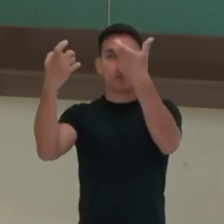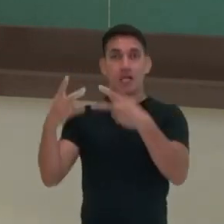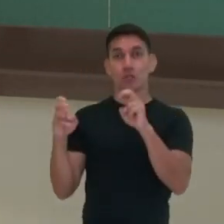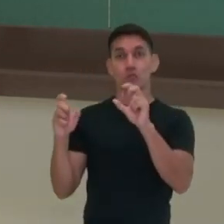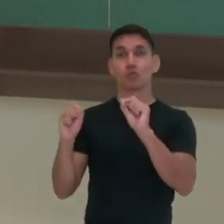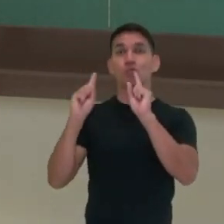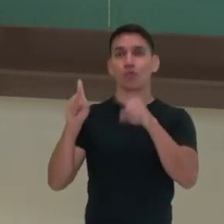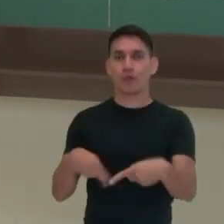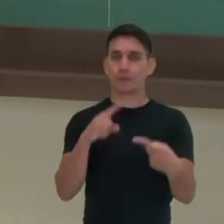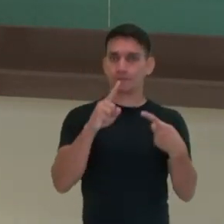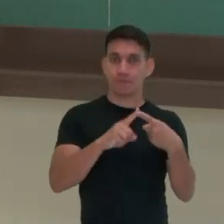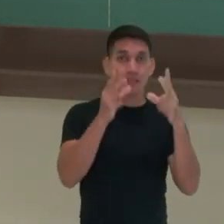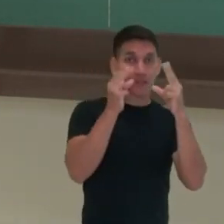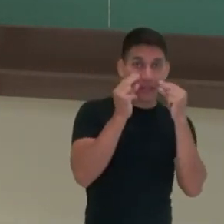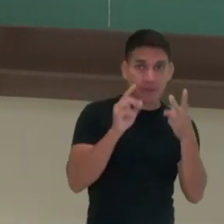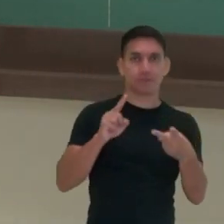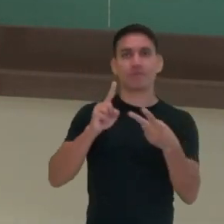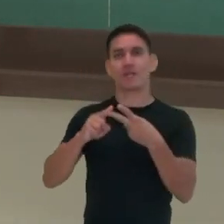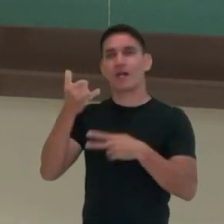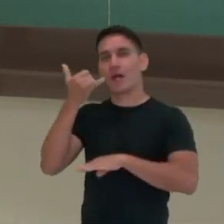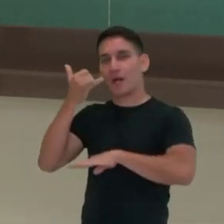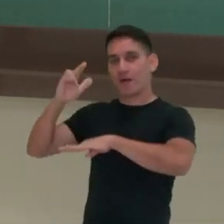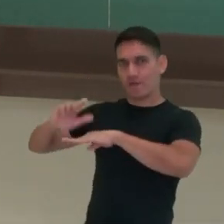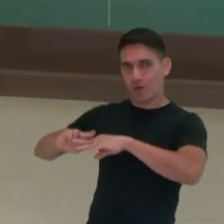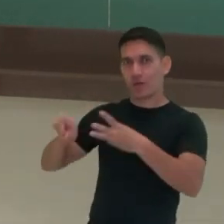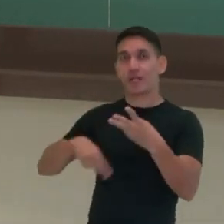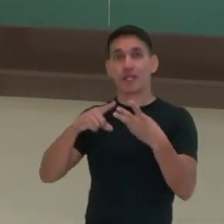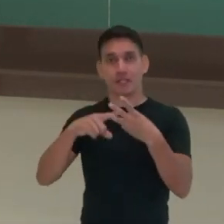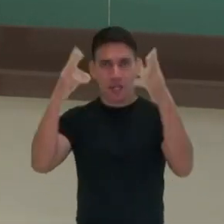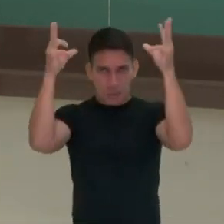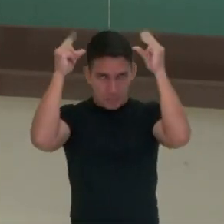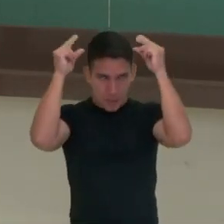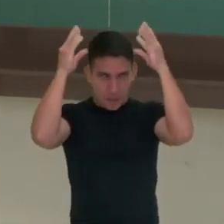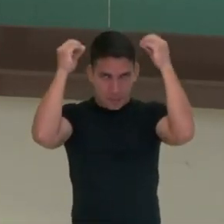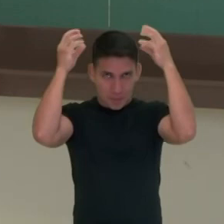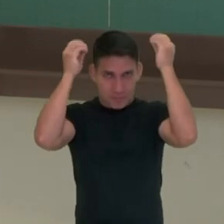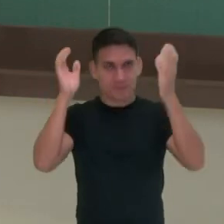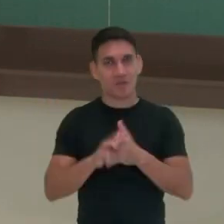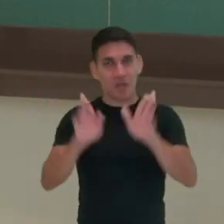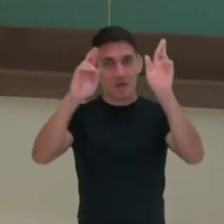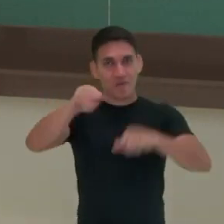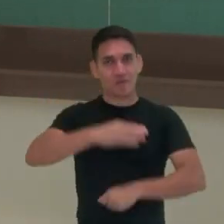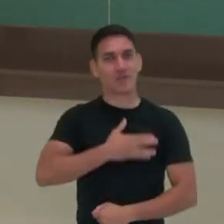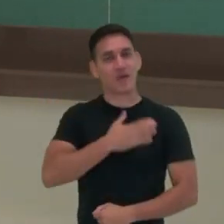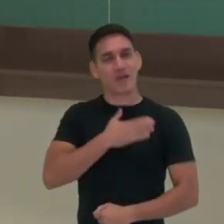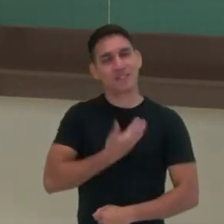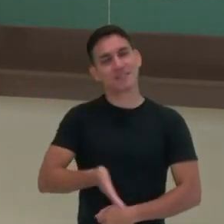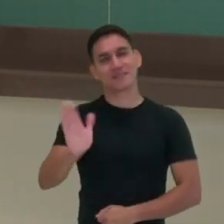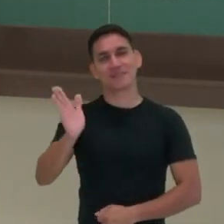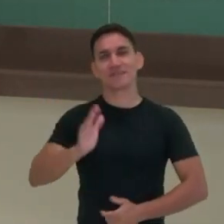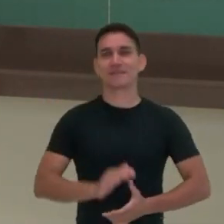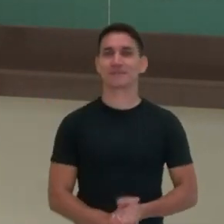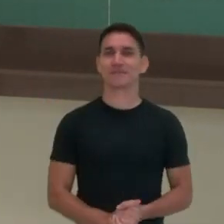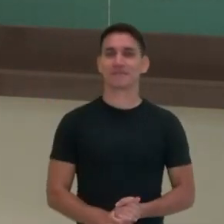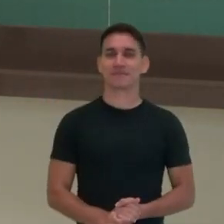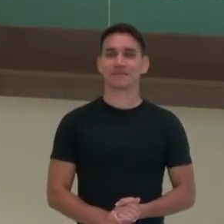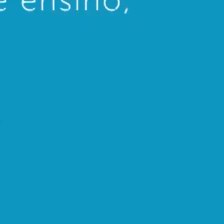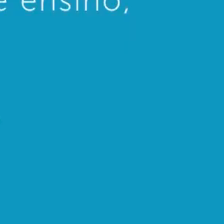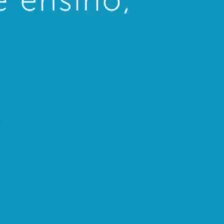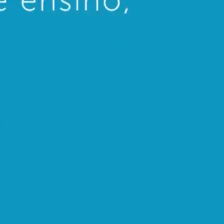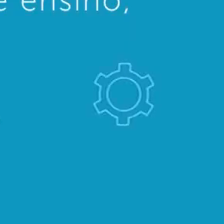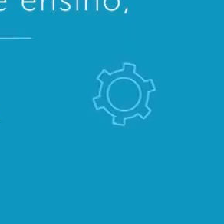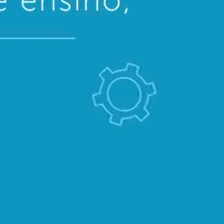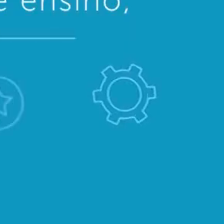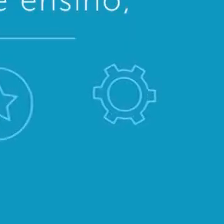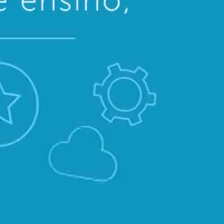nós falamos sobre Nietzsche, Freud e Arthur Schopenhauer. Espero que vocês tenham gostado e até breve!